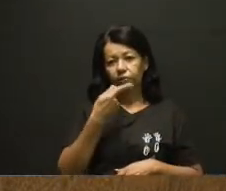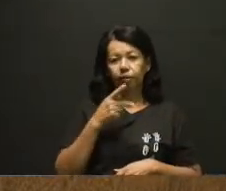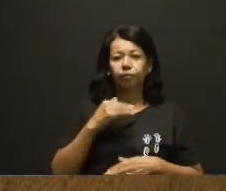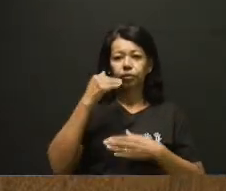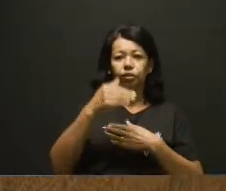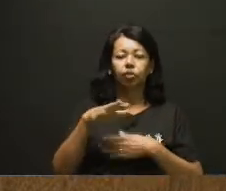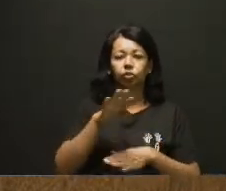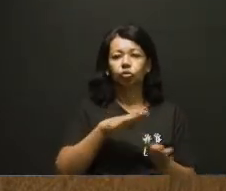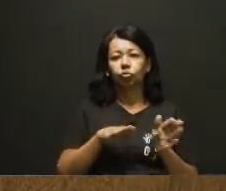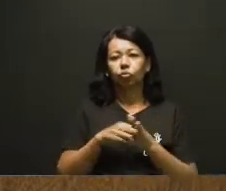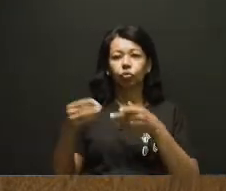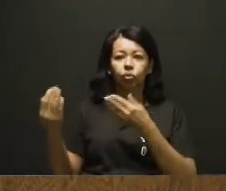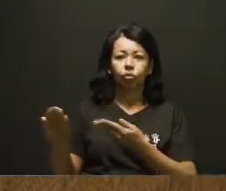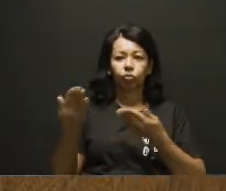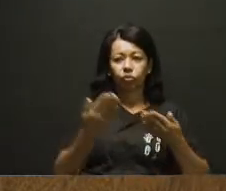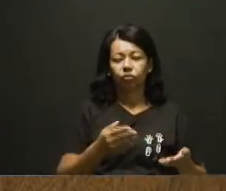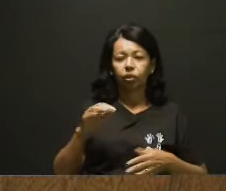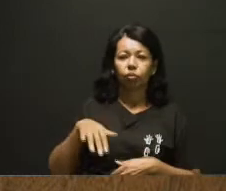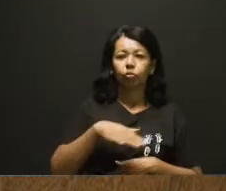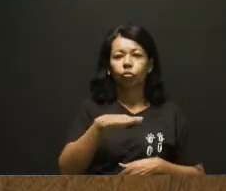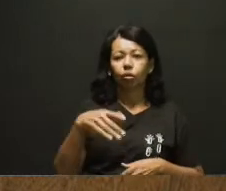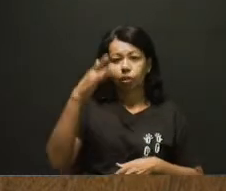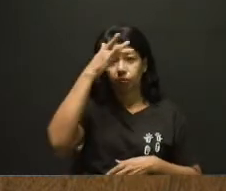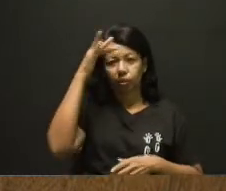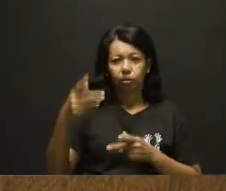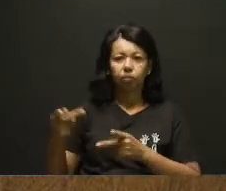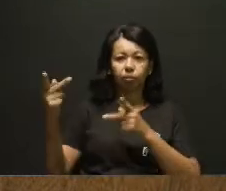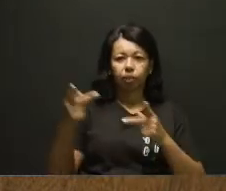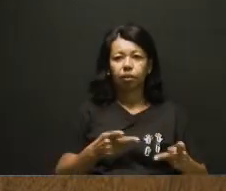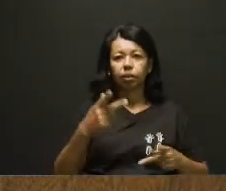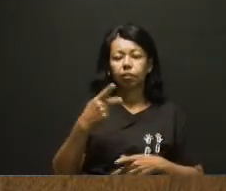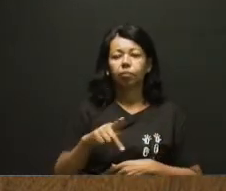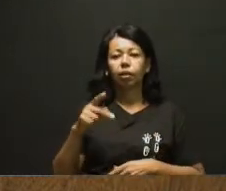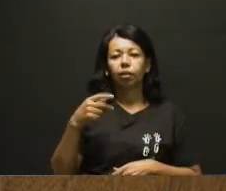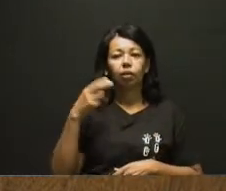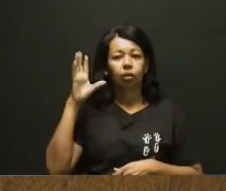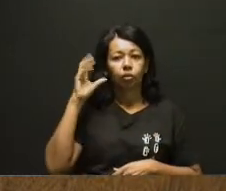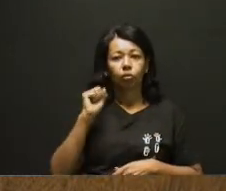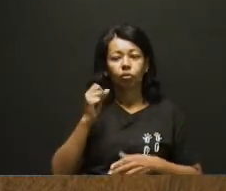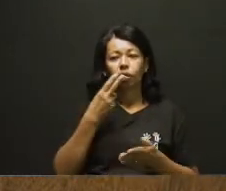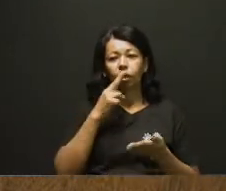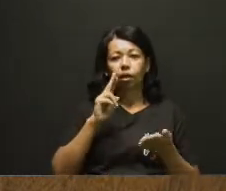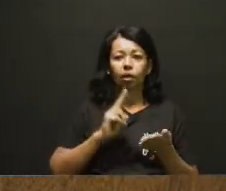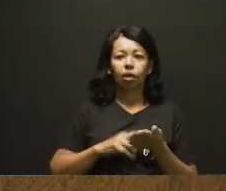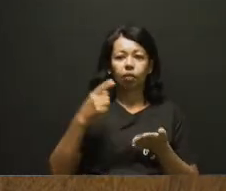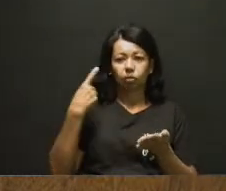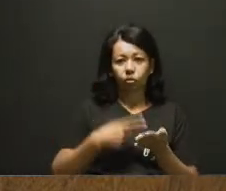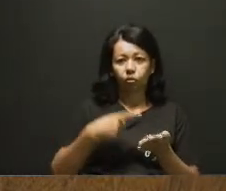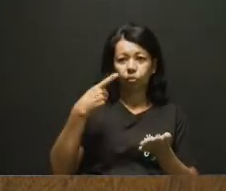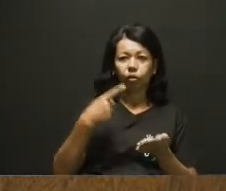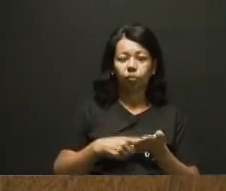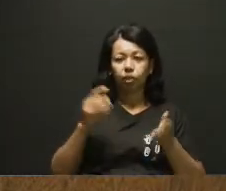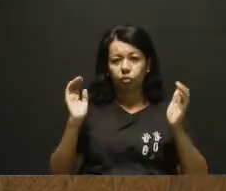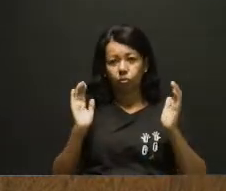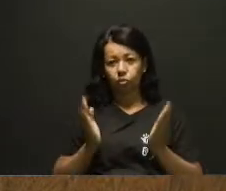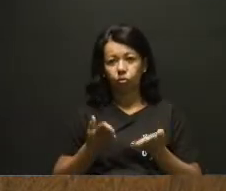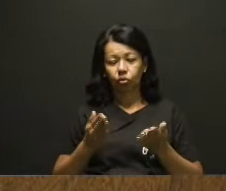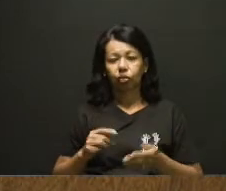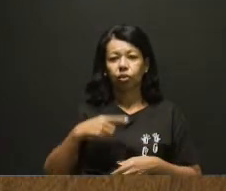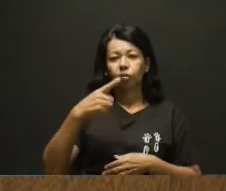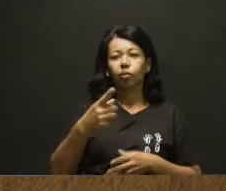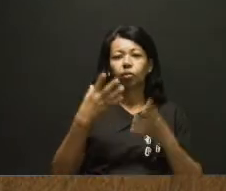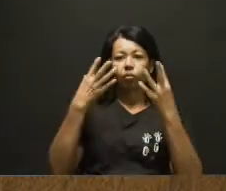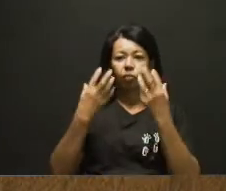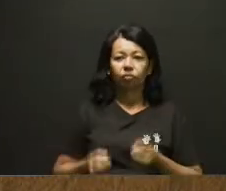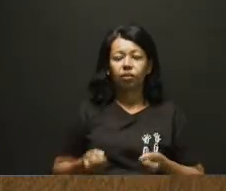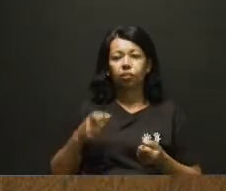todo o exposto eu convido todos os presentes para que ouça uma carta de compromisso elaborado nesta data e que após a sua aprovação